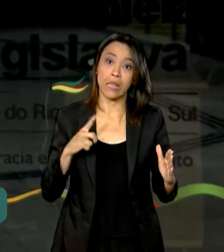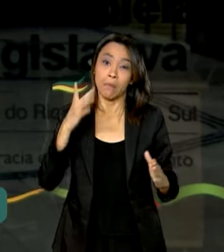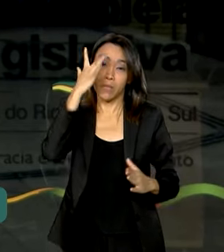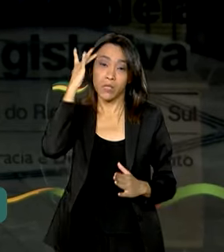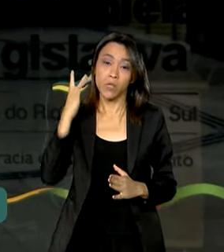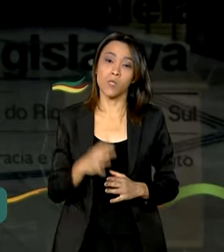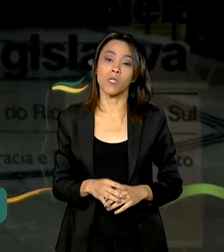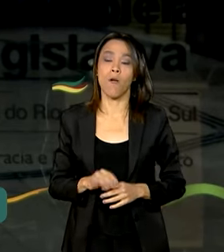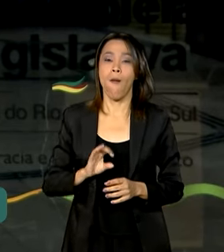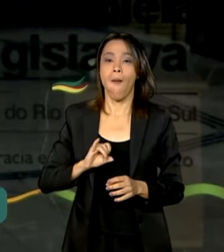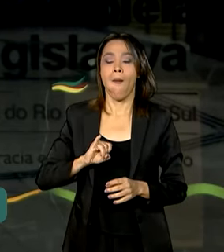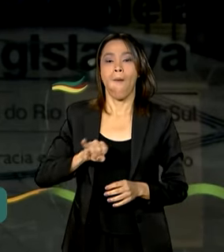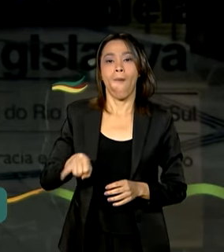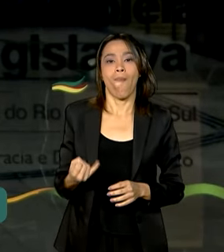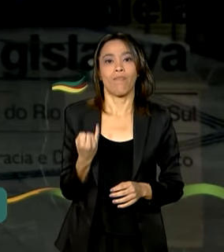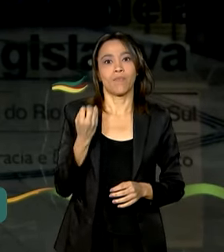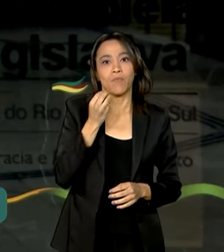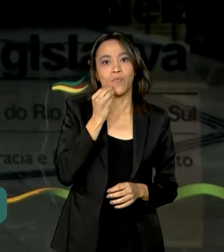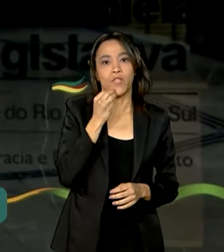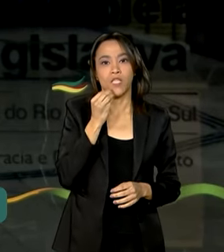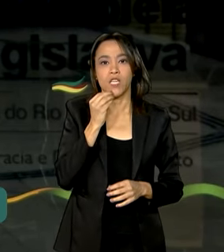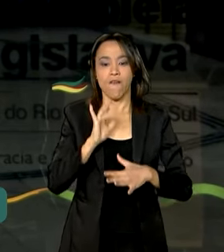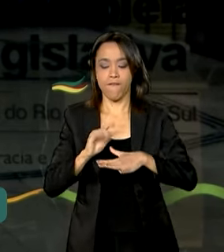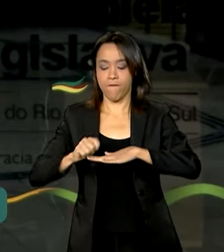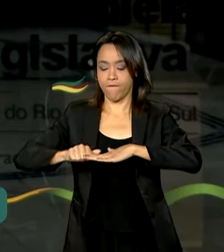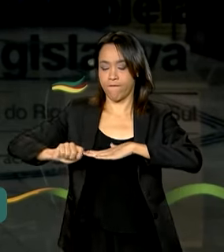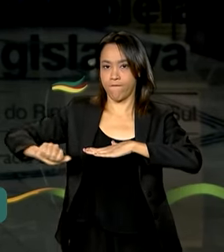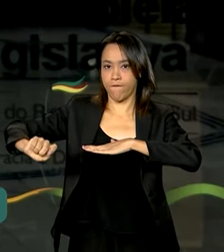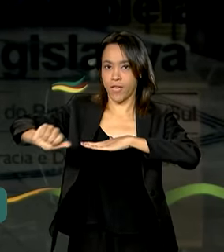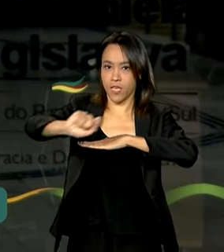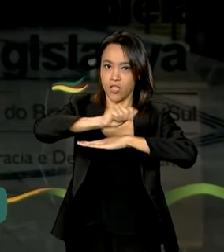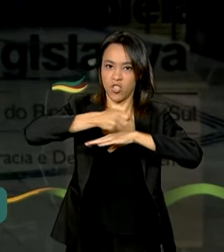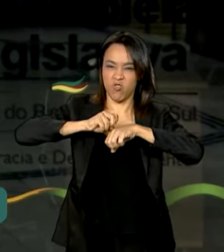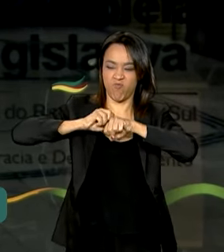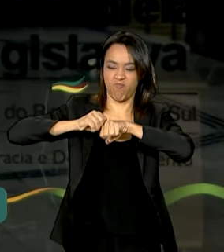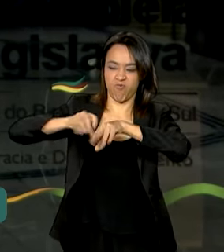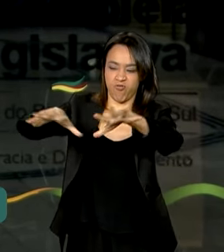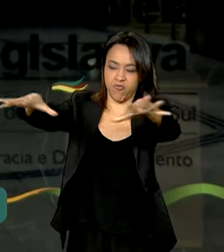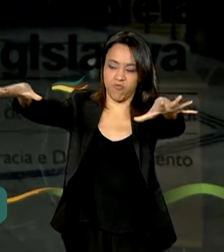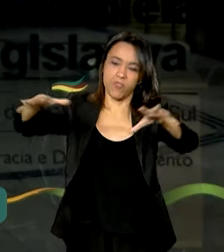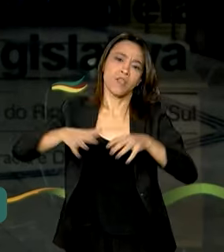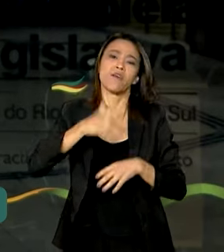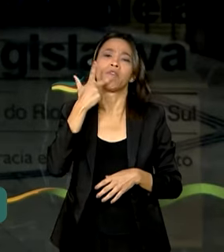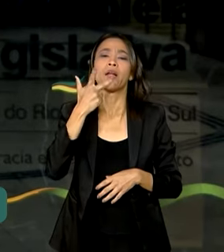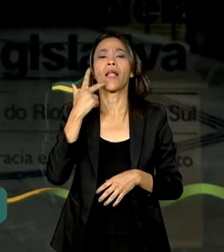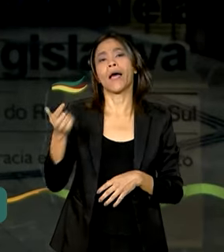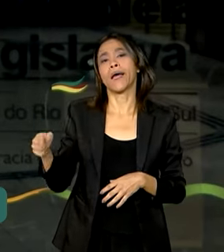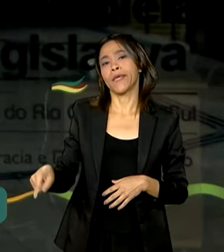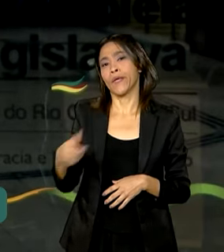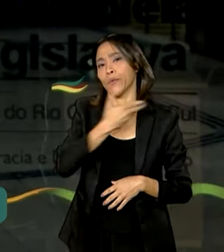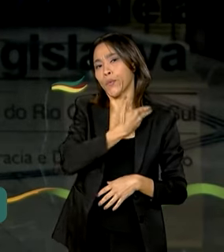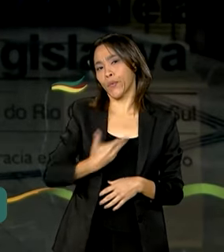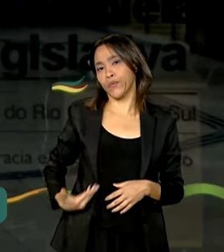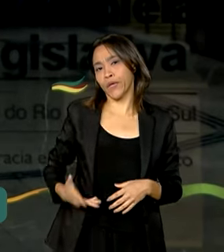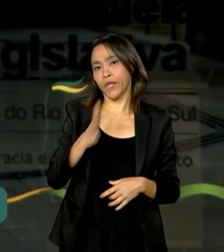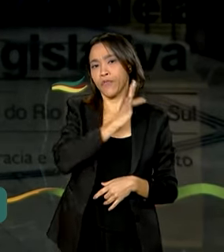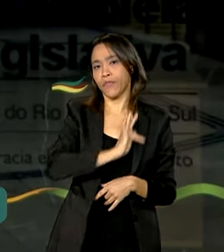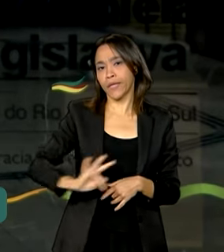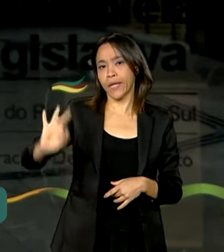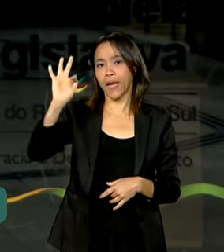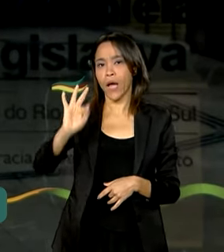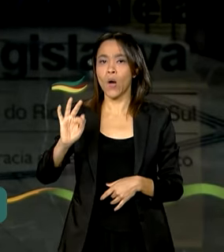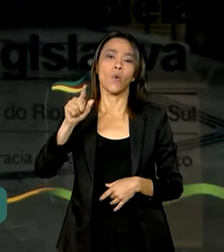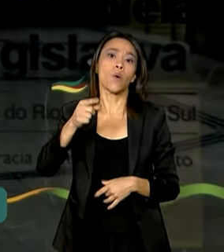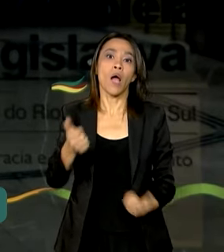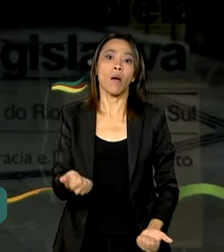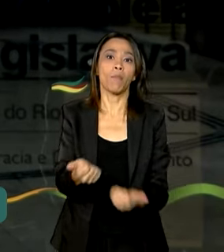para espalhar fake news. Chegou a circular a informação de que o governo federal teria financiado show da Madonna, o que é uma completa